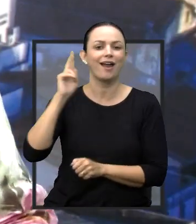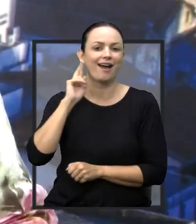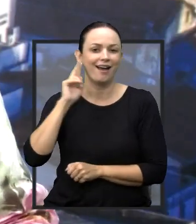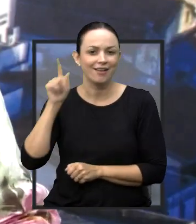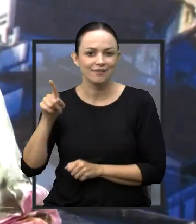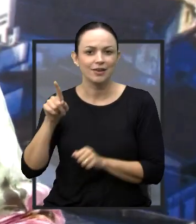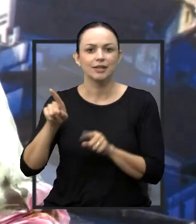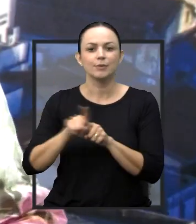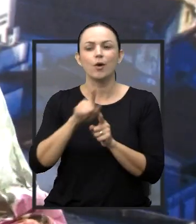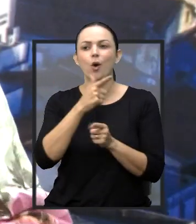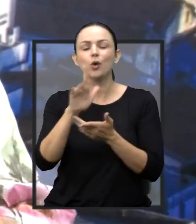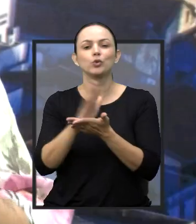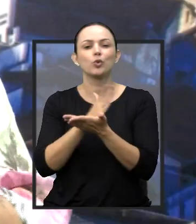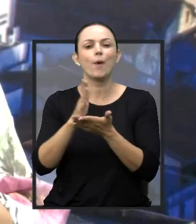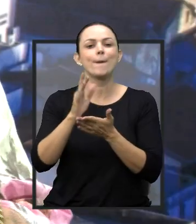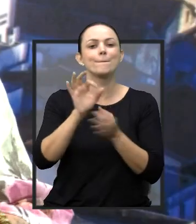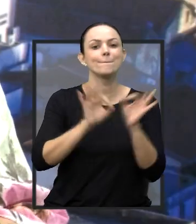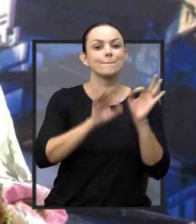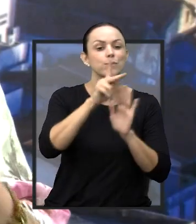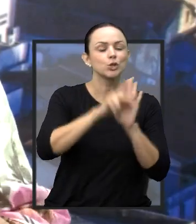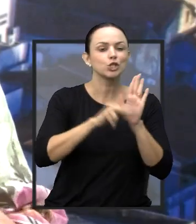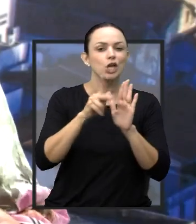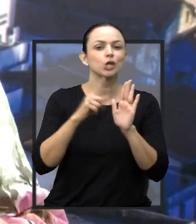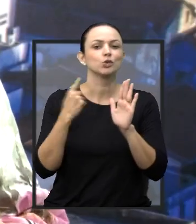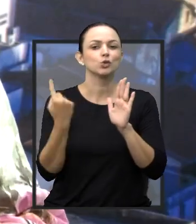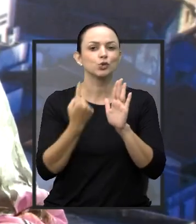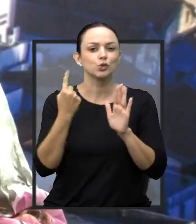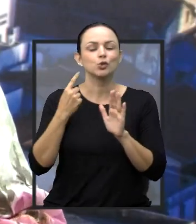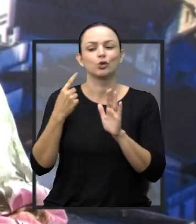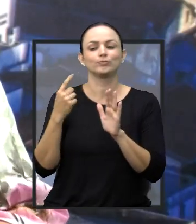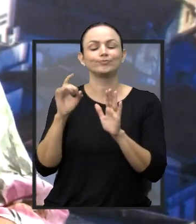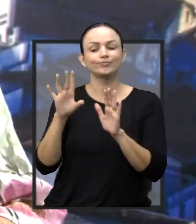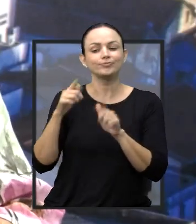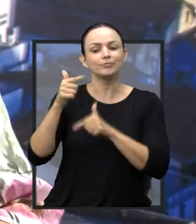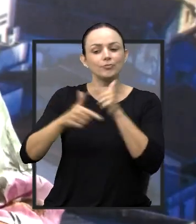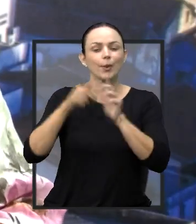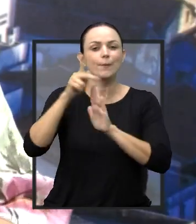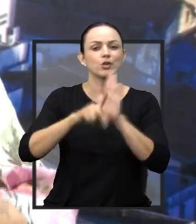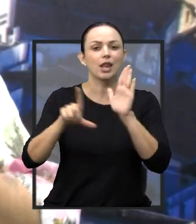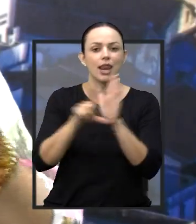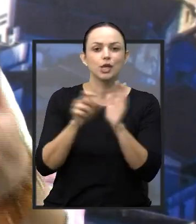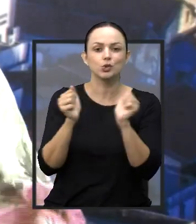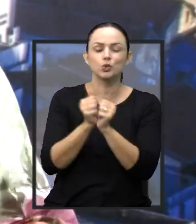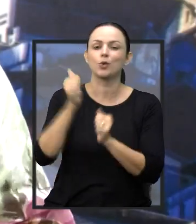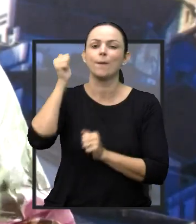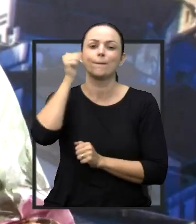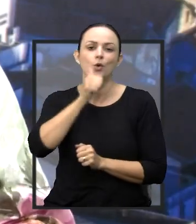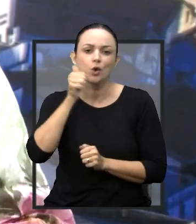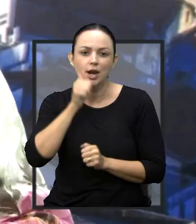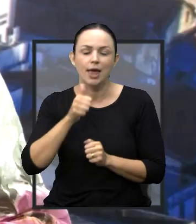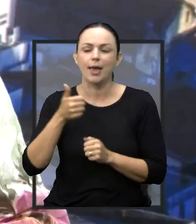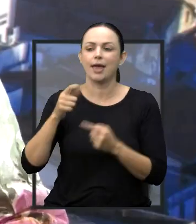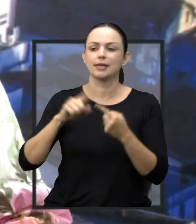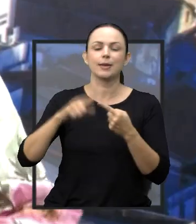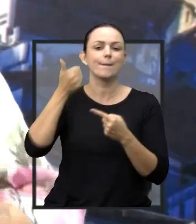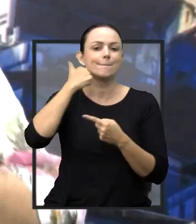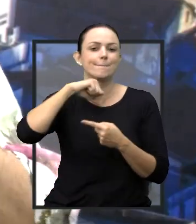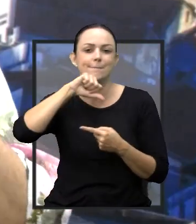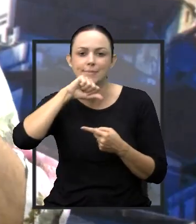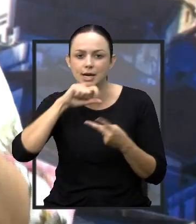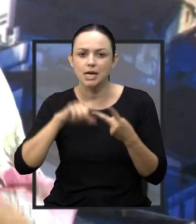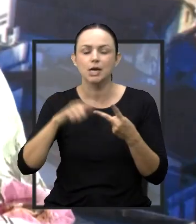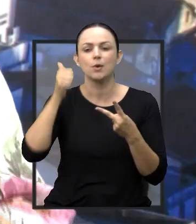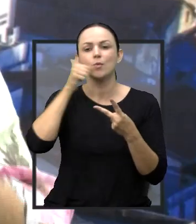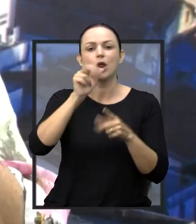também alguns outros projetos solo, trabalhando muitos projetos de lei com mulheres, com mães, com mulheres